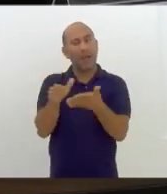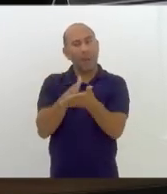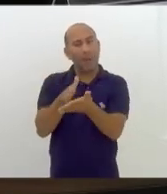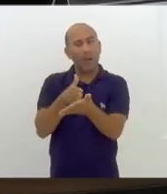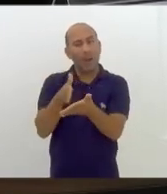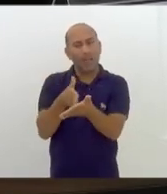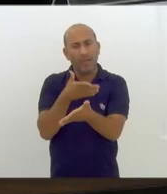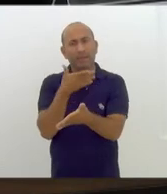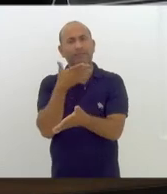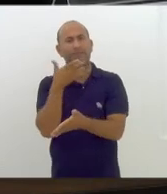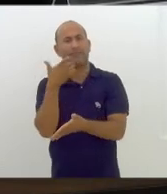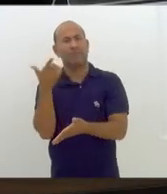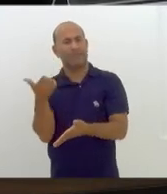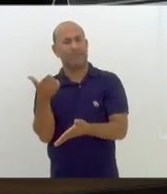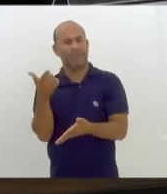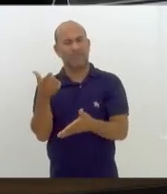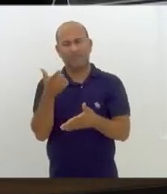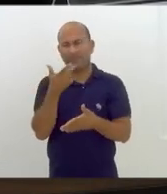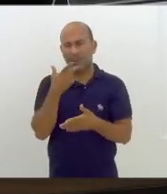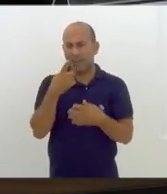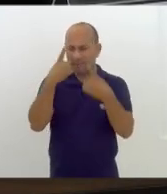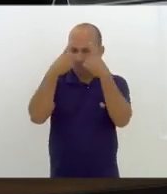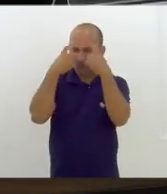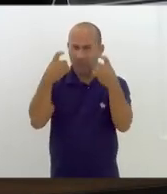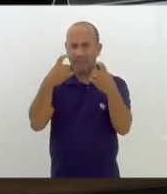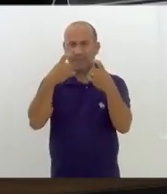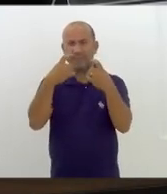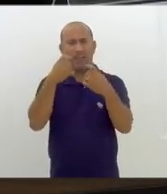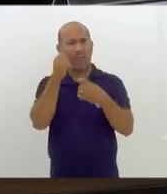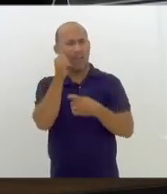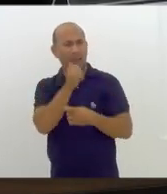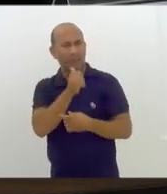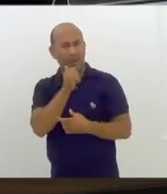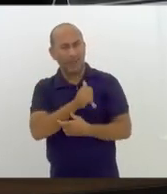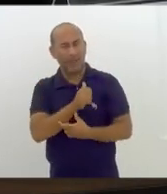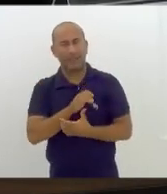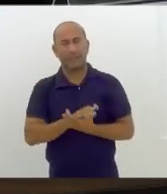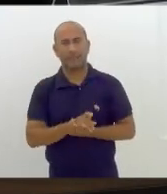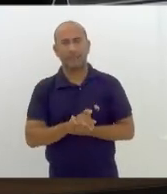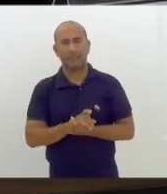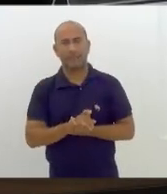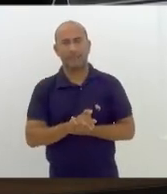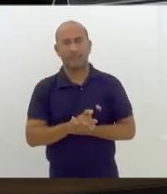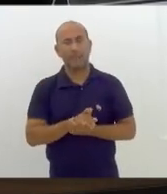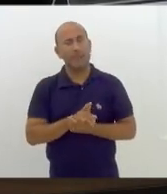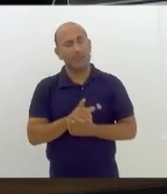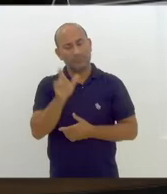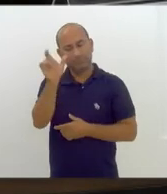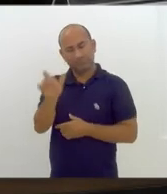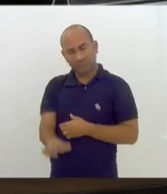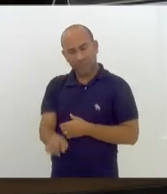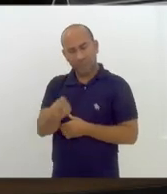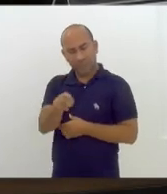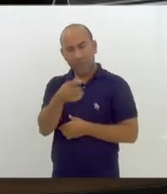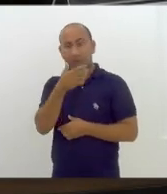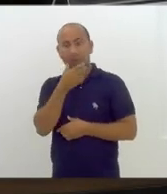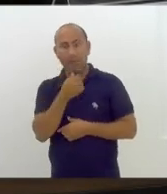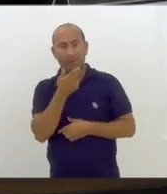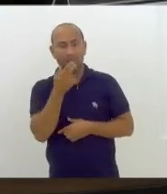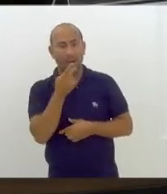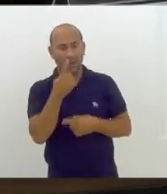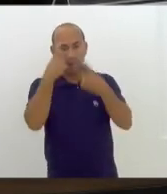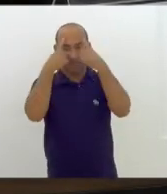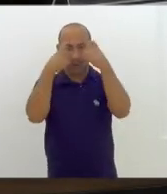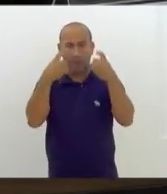sobre violência contra a mulher e o fato dele ser um homem falando sobre violência